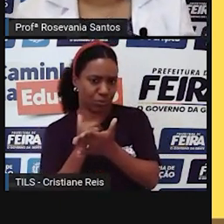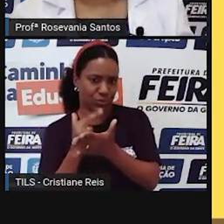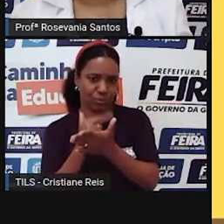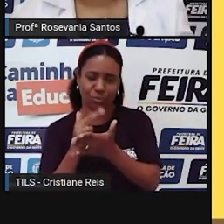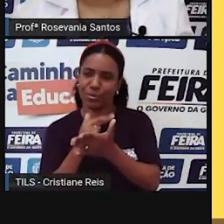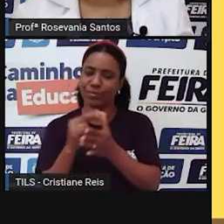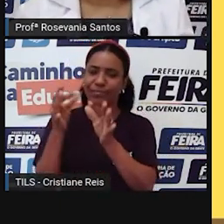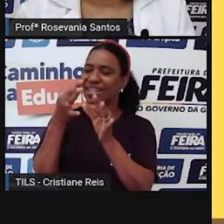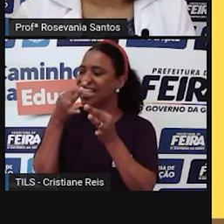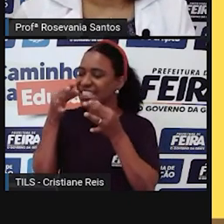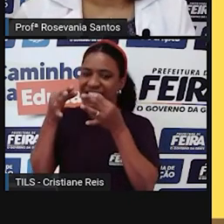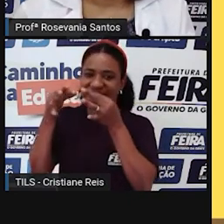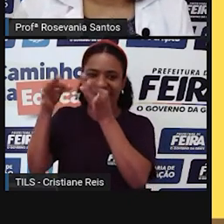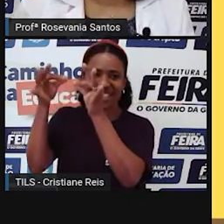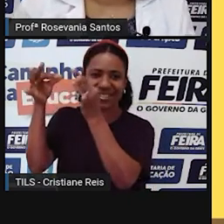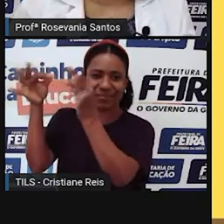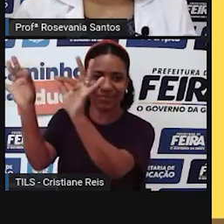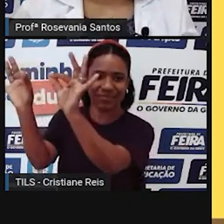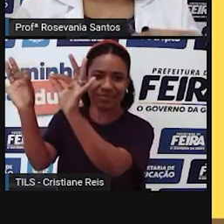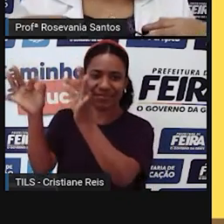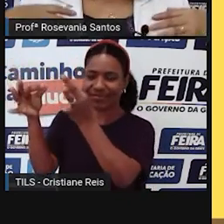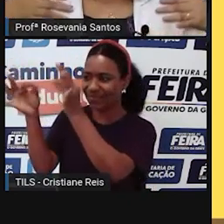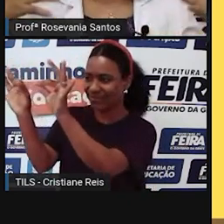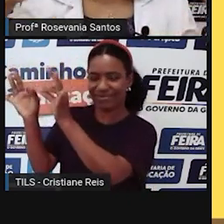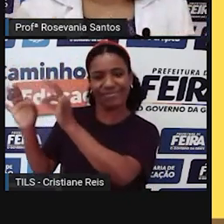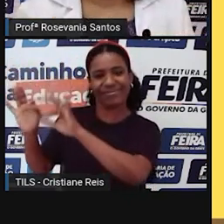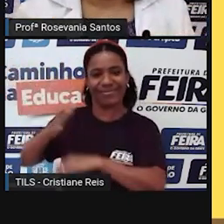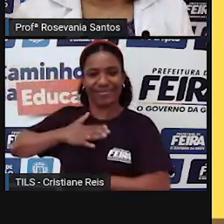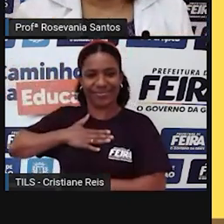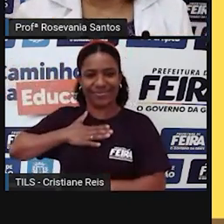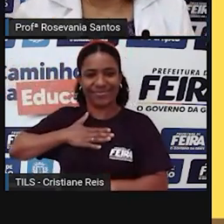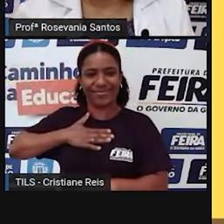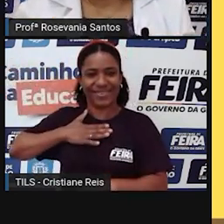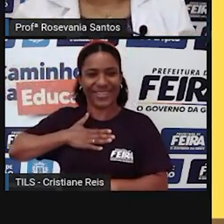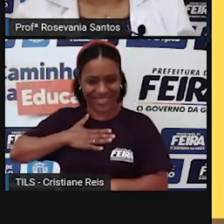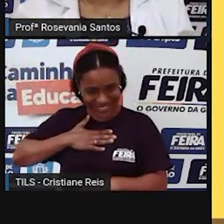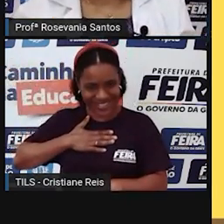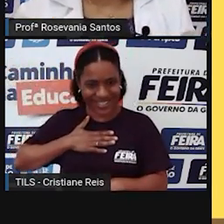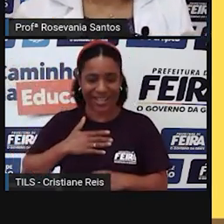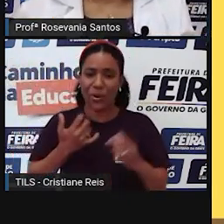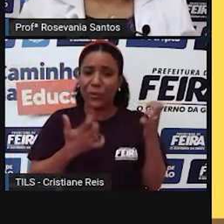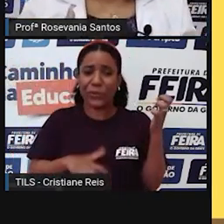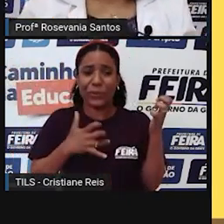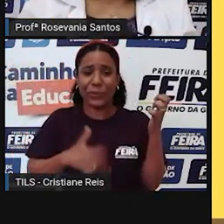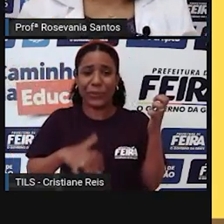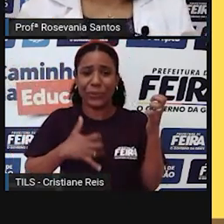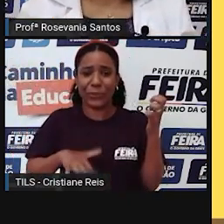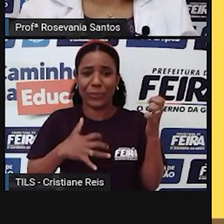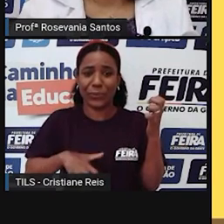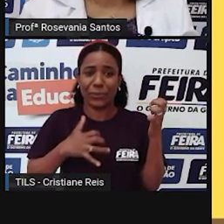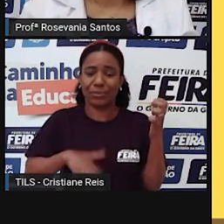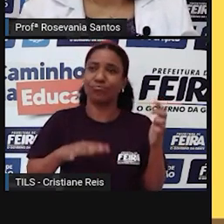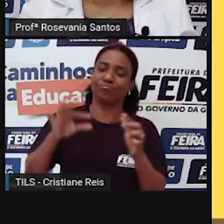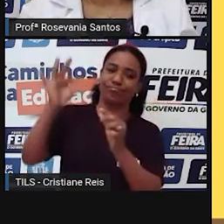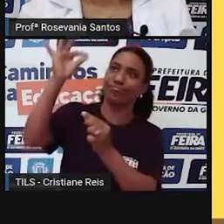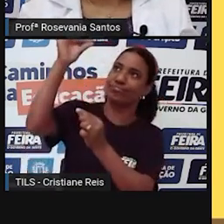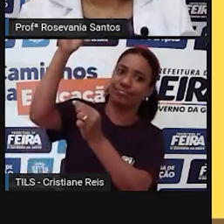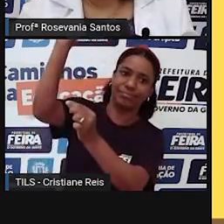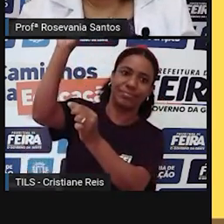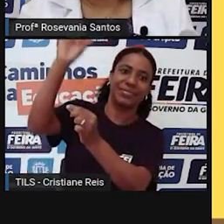uma estantezinha para botar seu material da escola. A gente dá uma identidade para aquilo ali. Então, o lugar é um